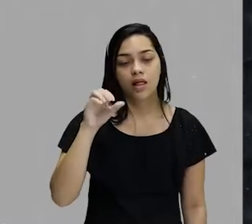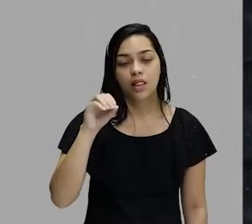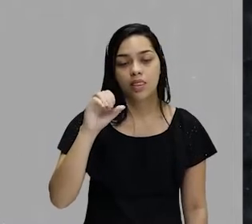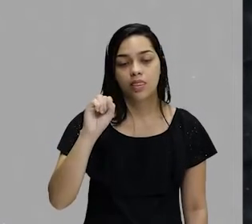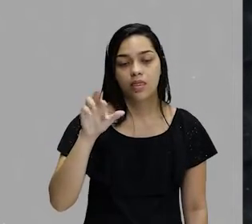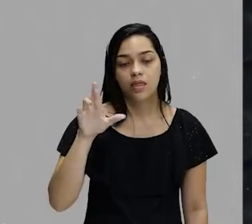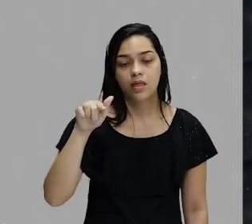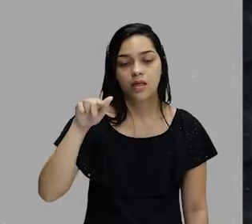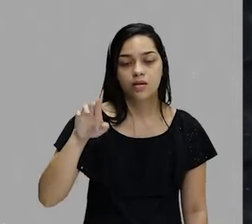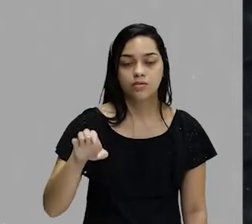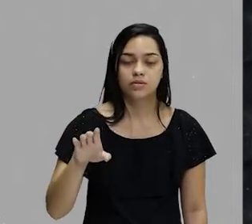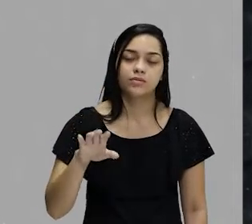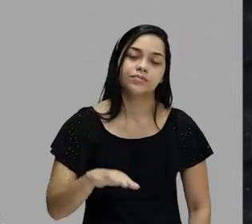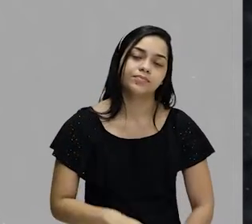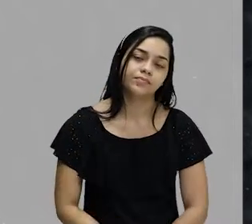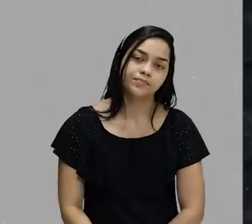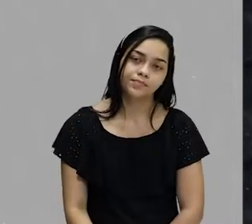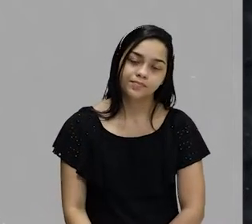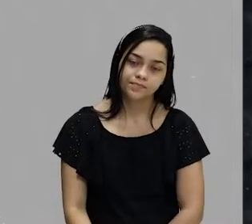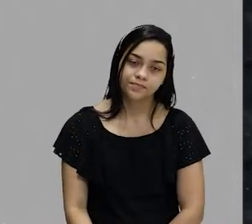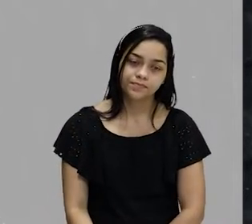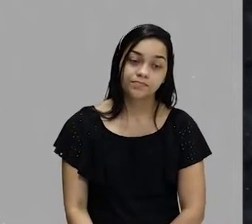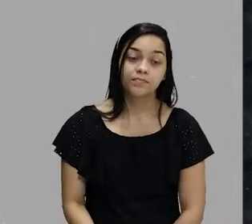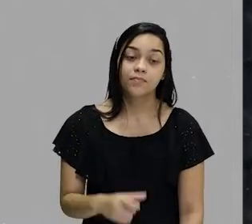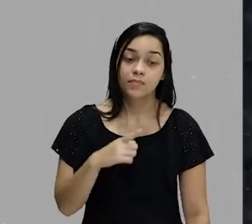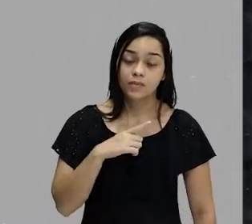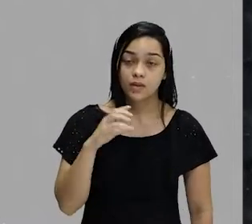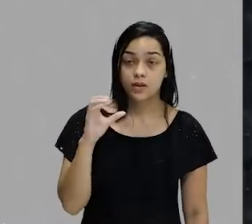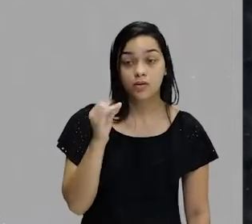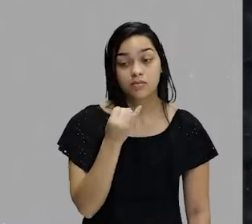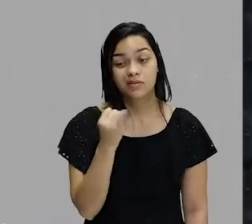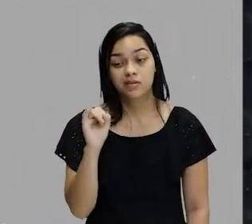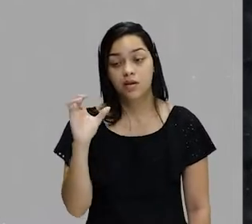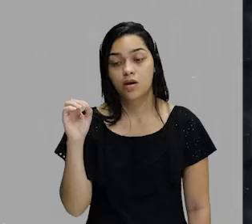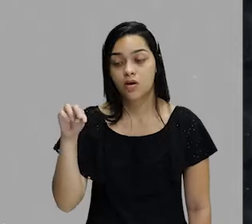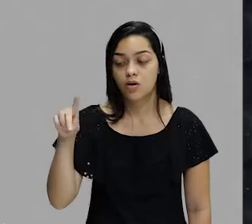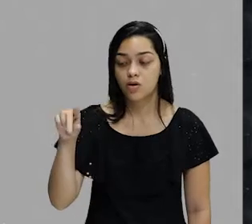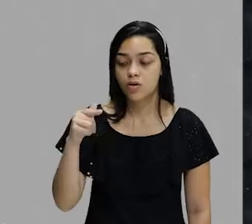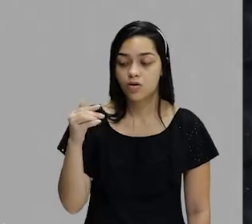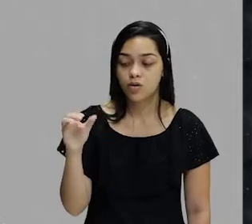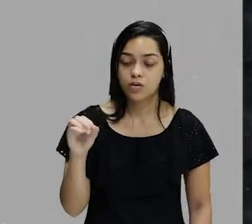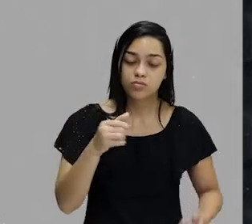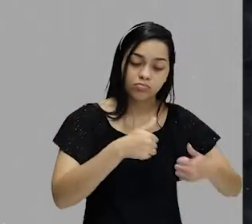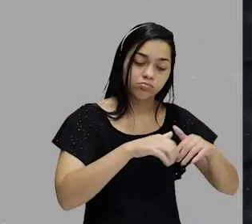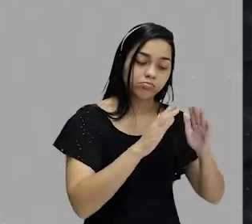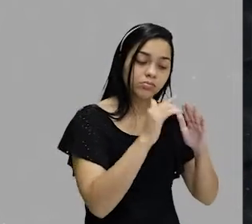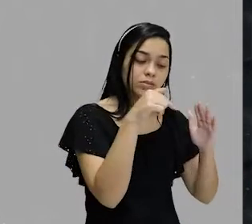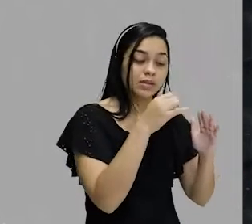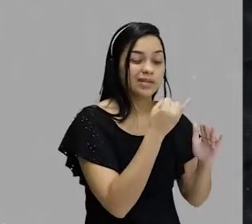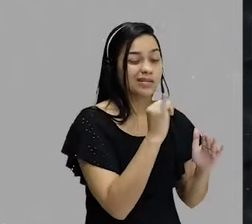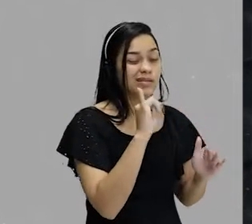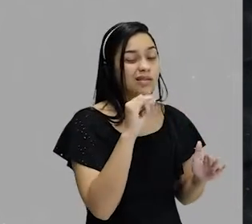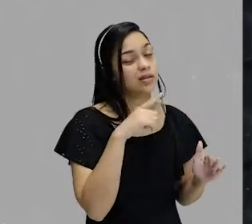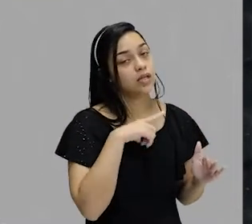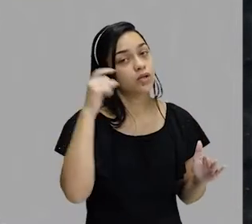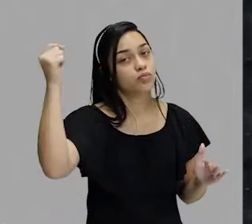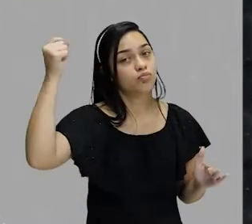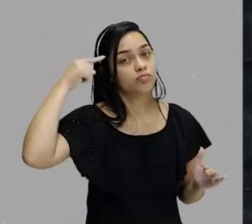Caso faça sol, é uma condição. Ficaremos em casa